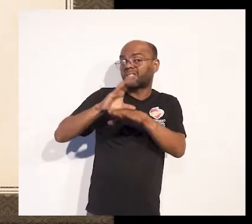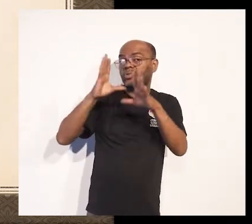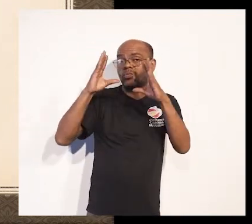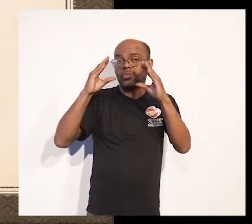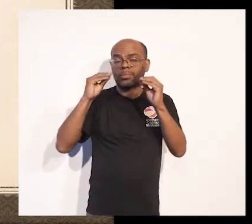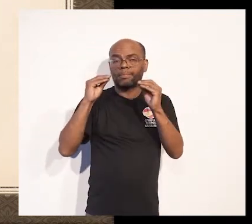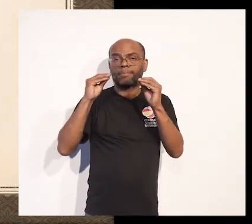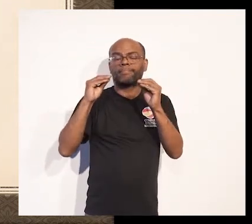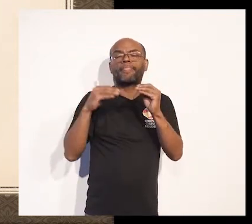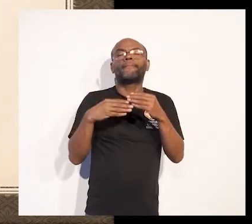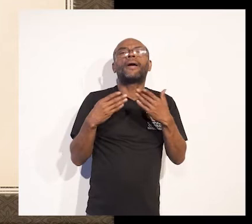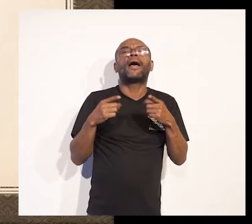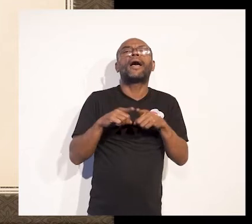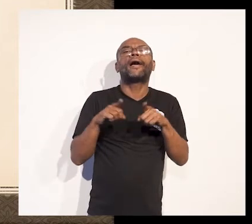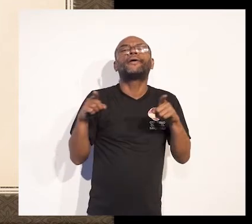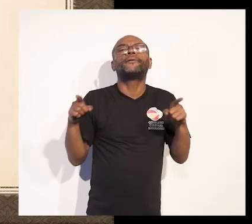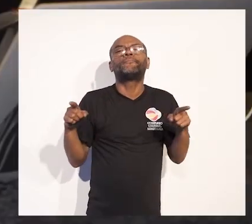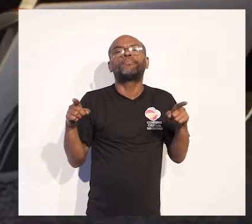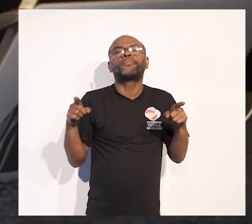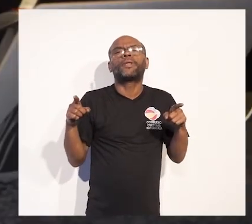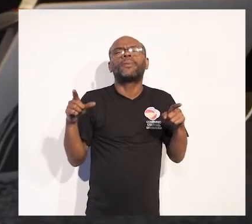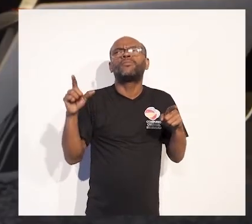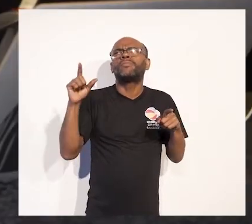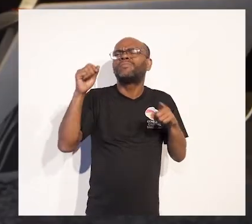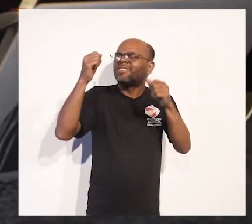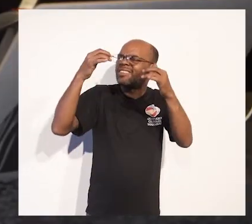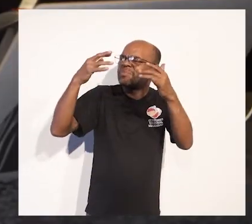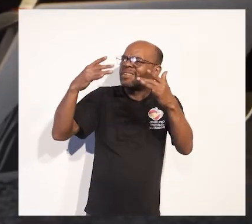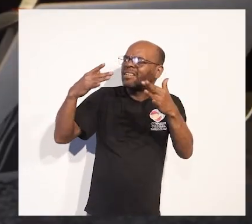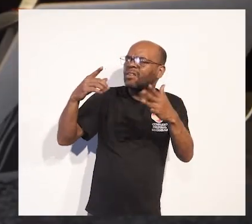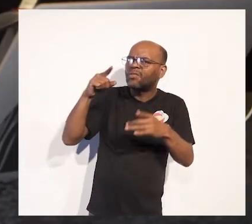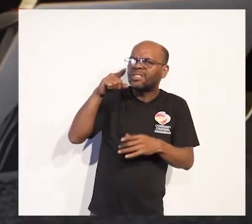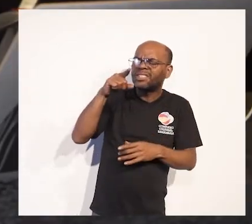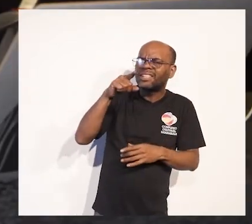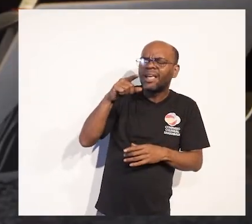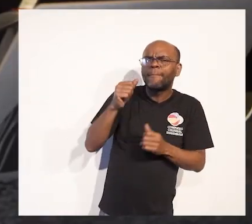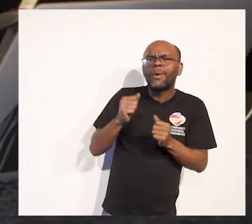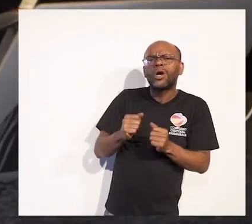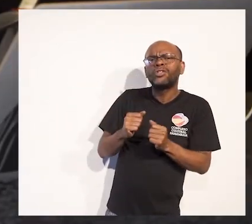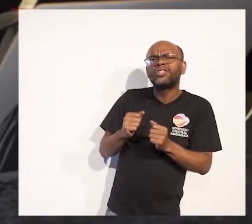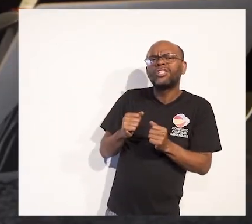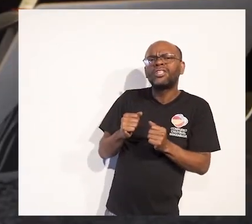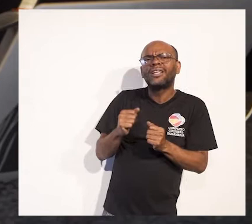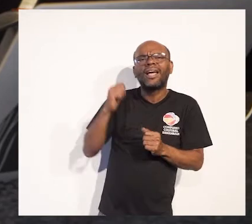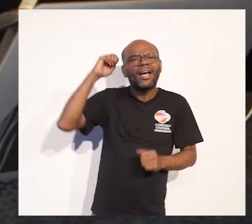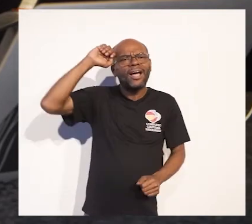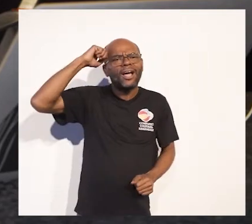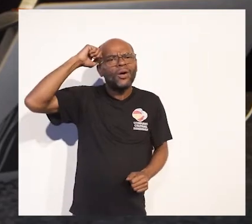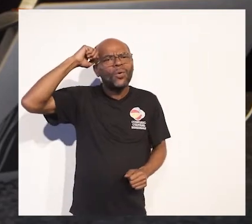Mas, através dessa síntese subtrativa, você vai ter a cor